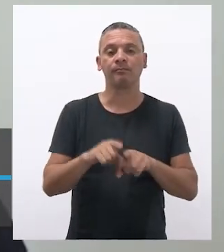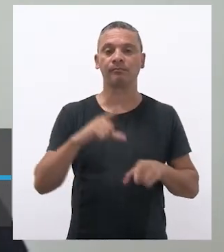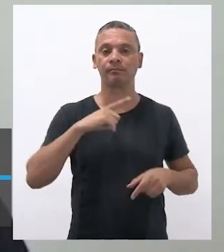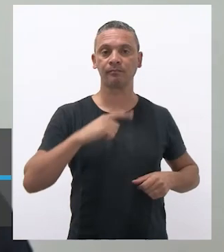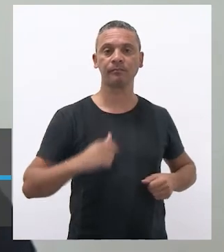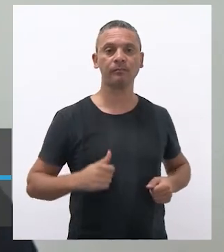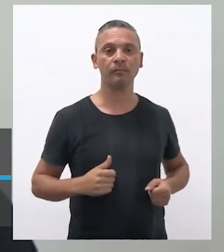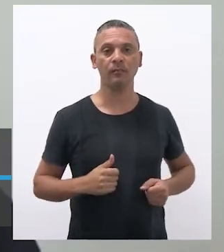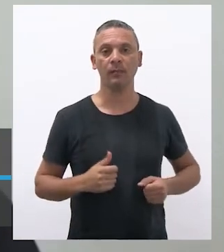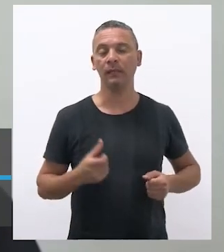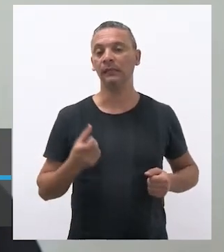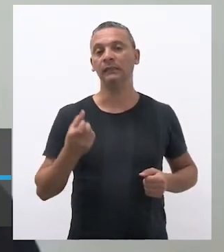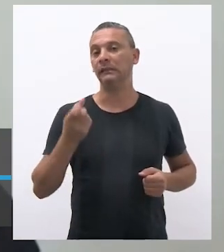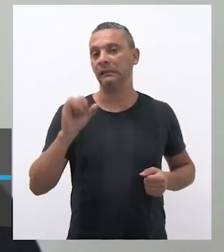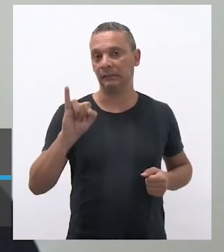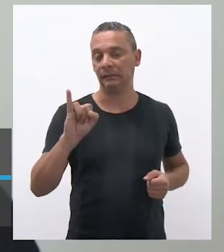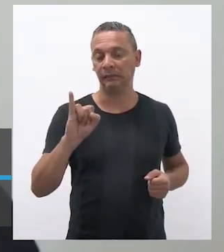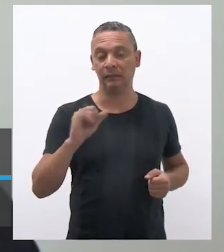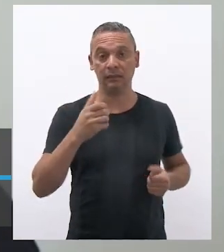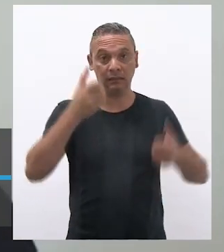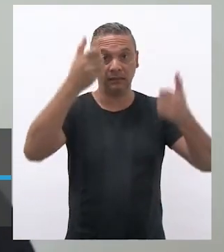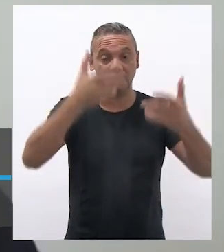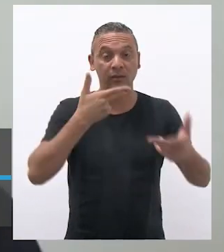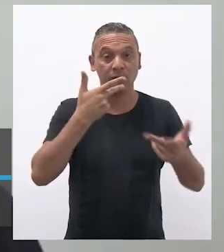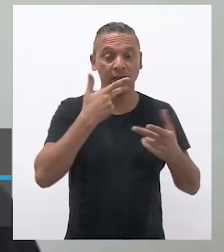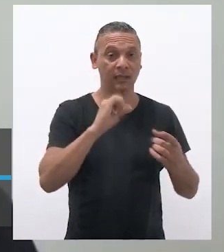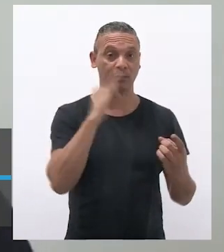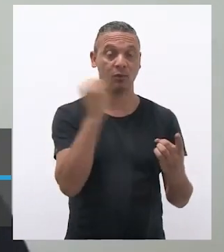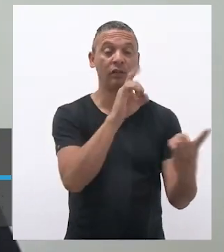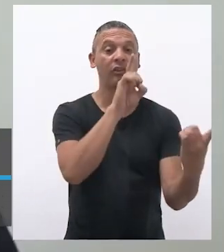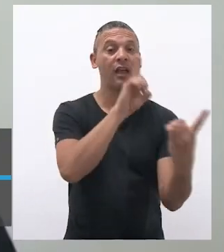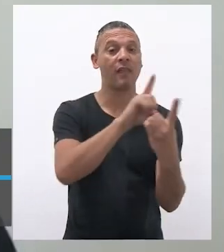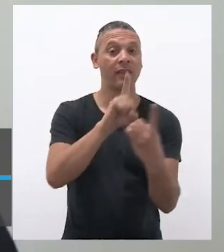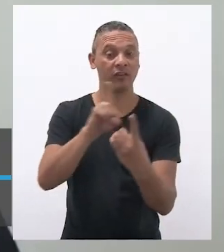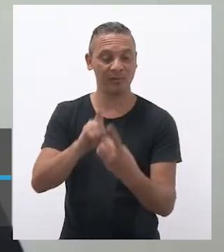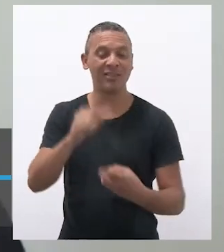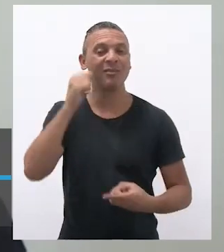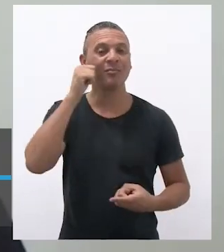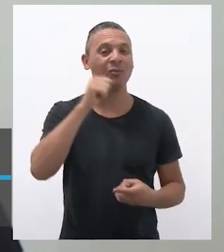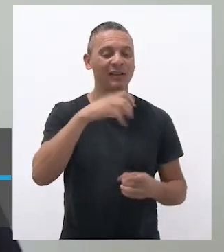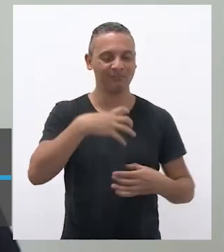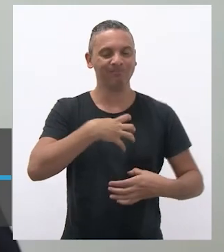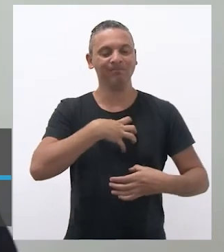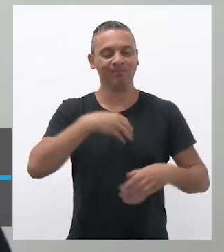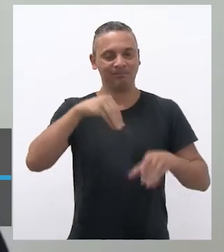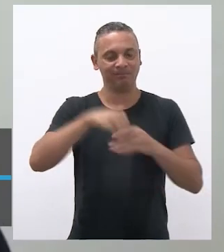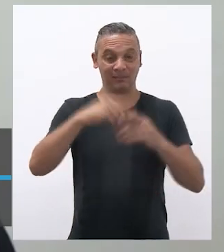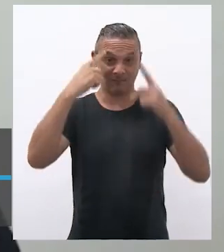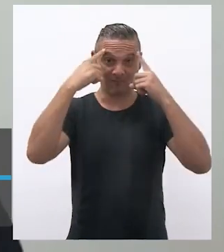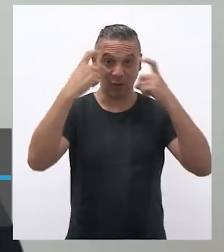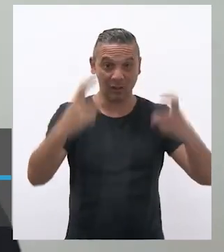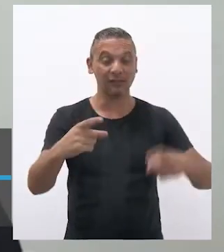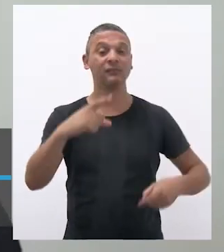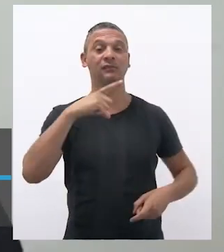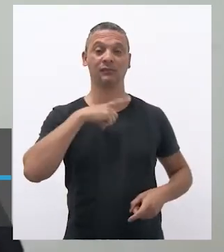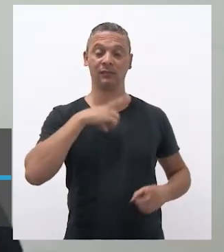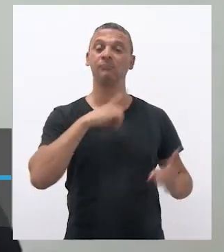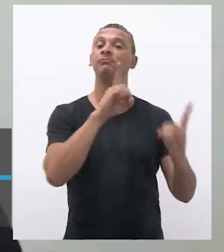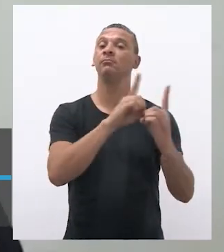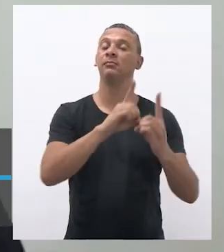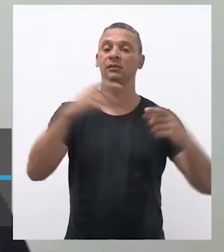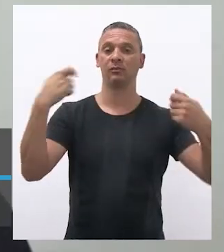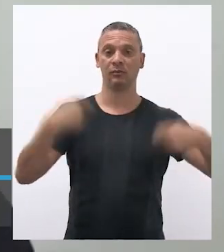e se recomenda o atendimento de mulheres em situação de violência, ainda que ganhem mais de 3 salários mínimos, principalmente